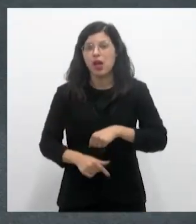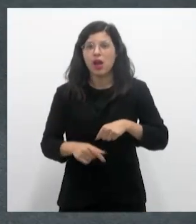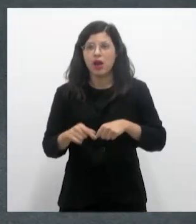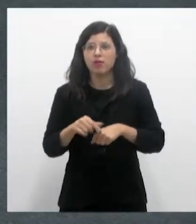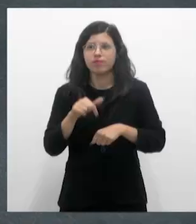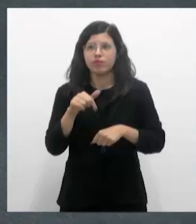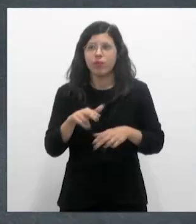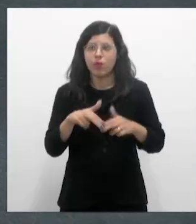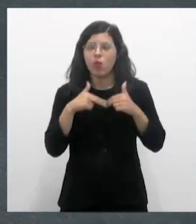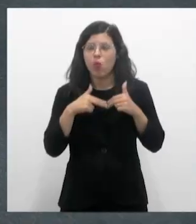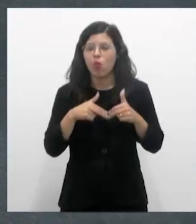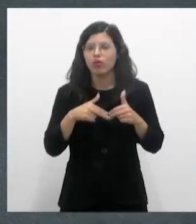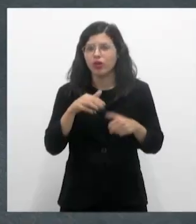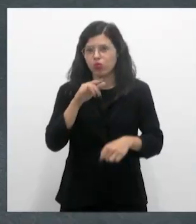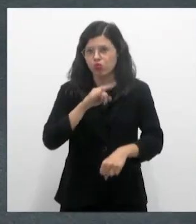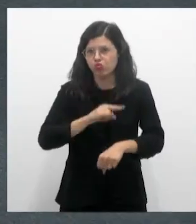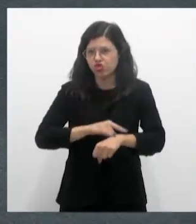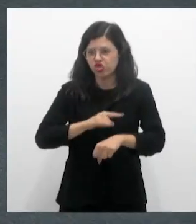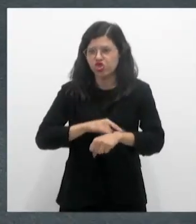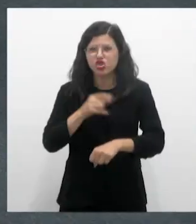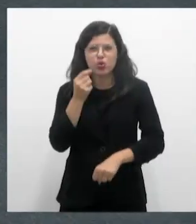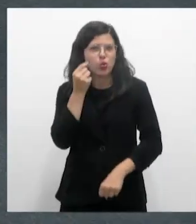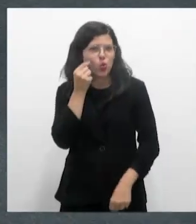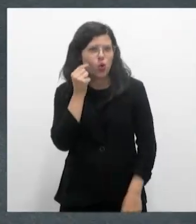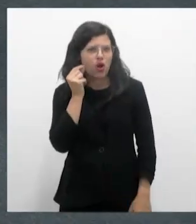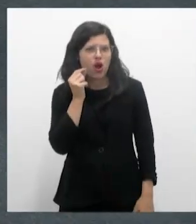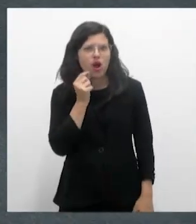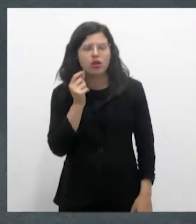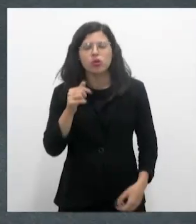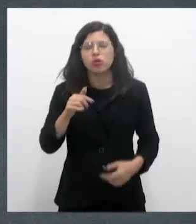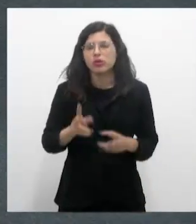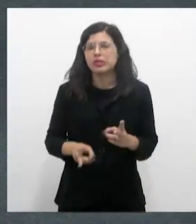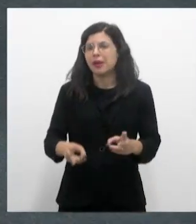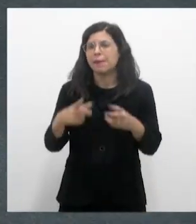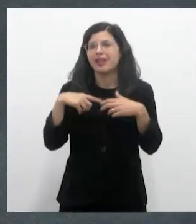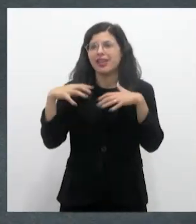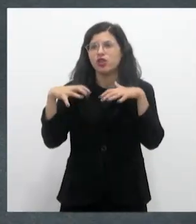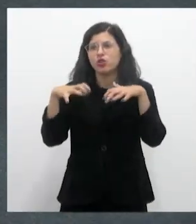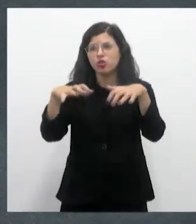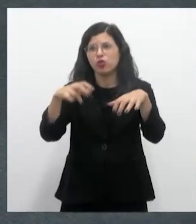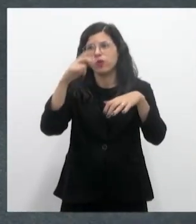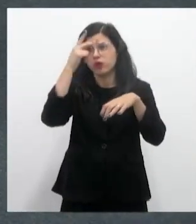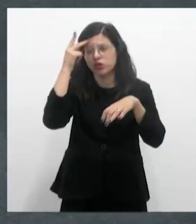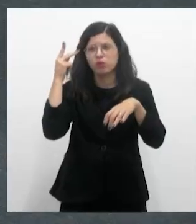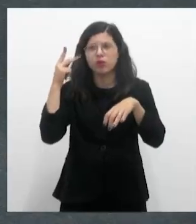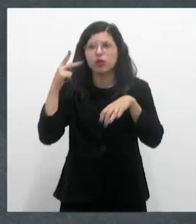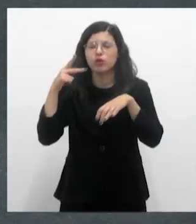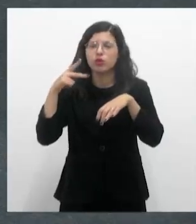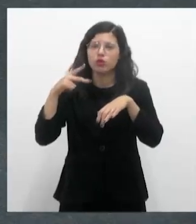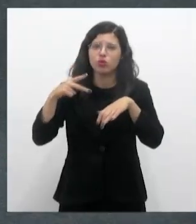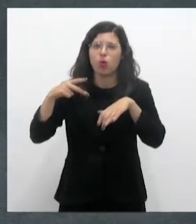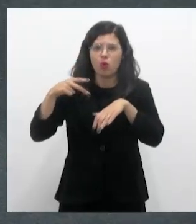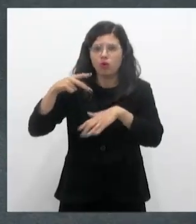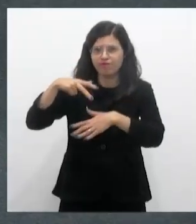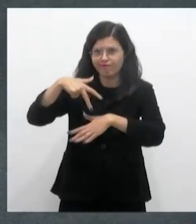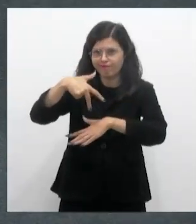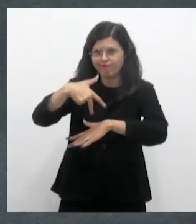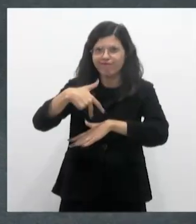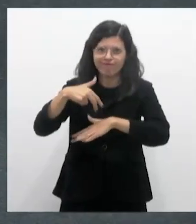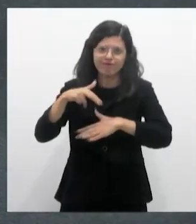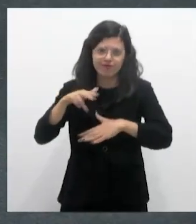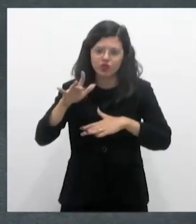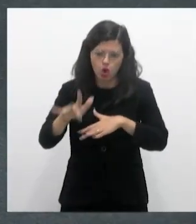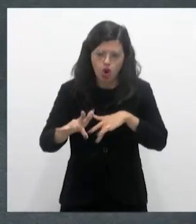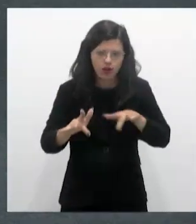através da urina do rato. E todas as vezes que a gente tem chuva, as pessoas colocam seus pés no chão e, por isso,